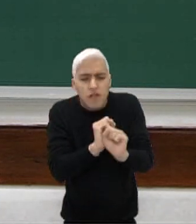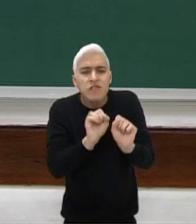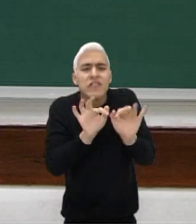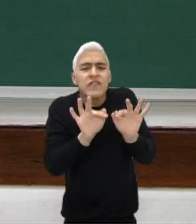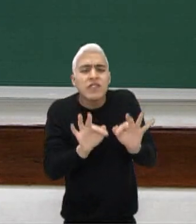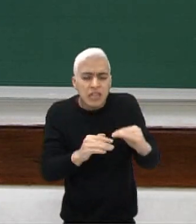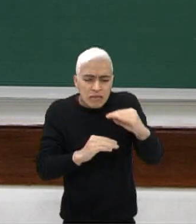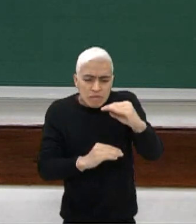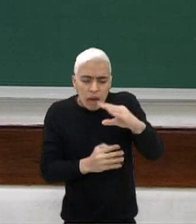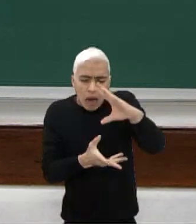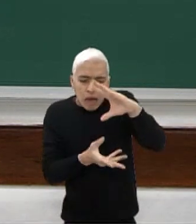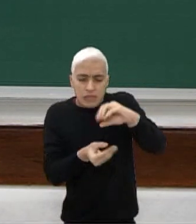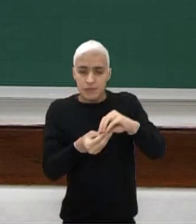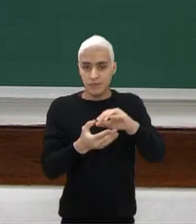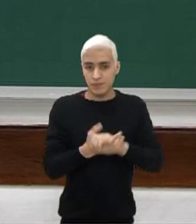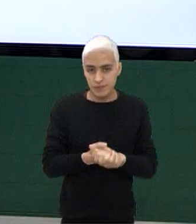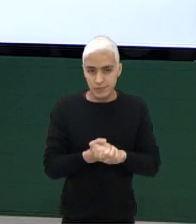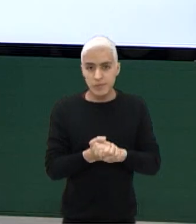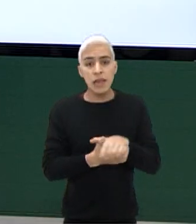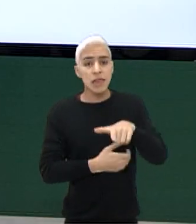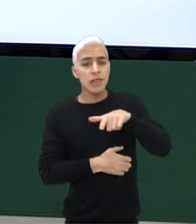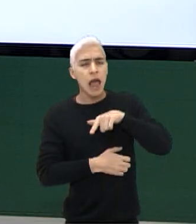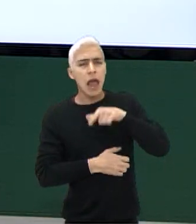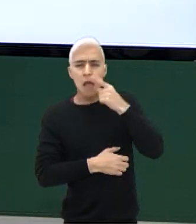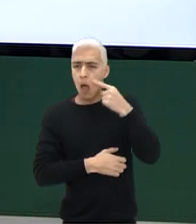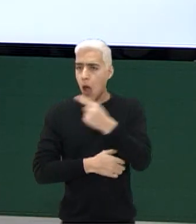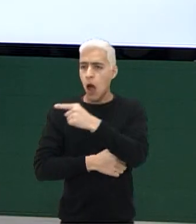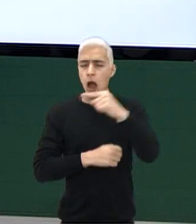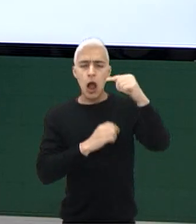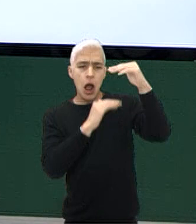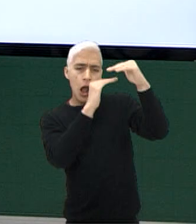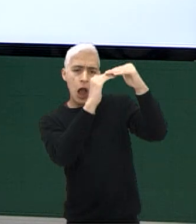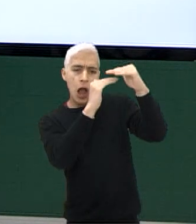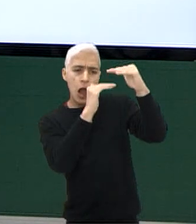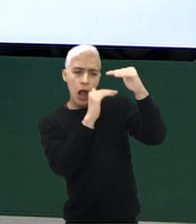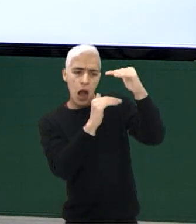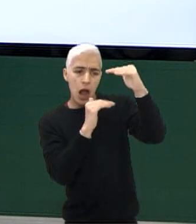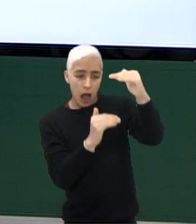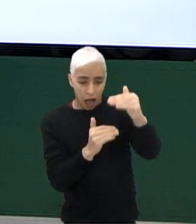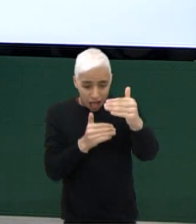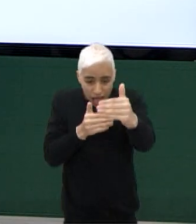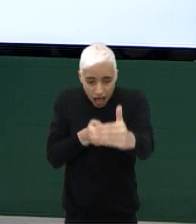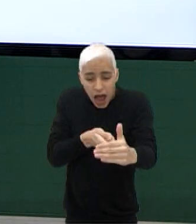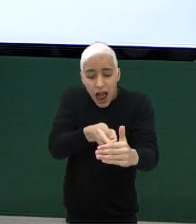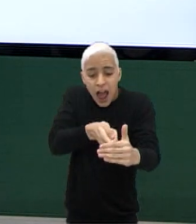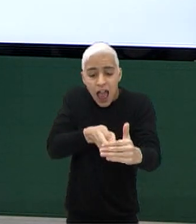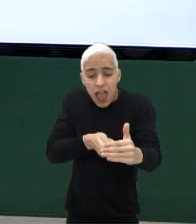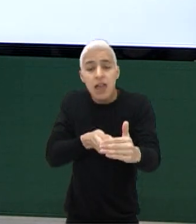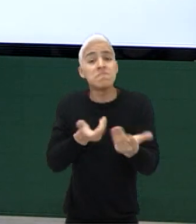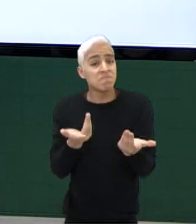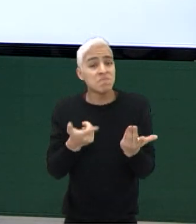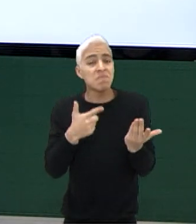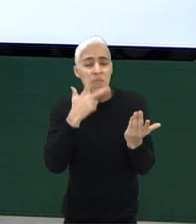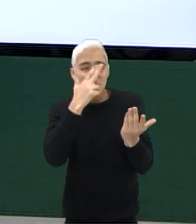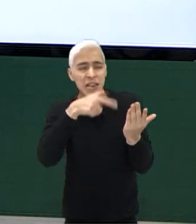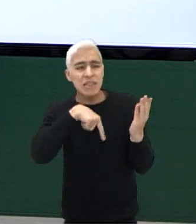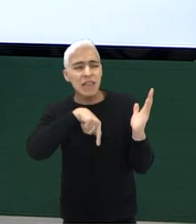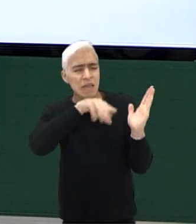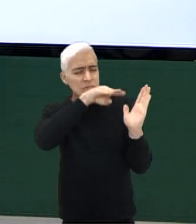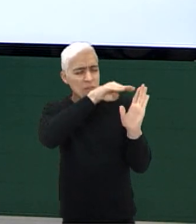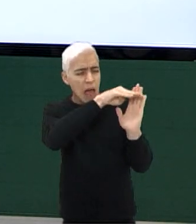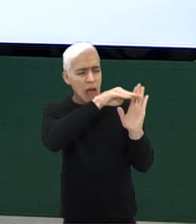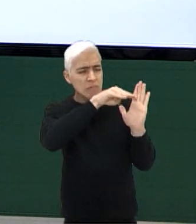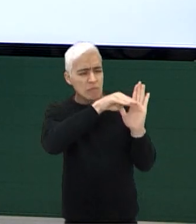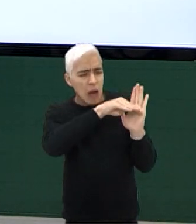finais. Nós temos o quê? A composição textual do meu relato de experiência vai seguir